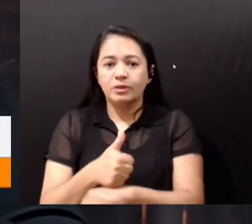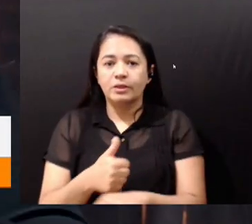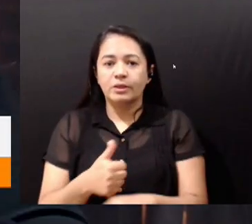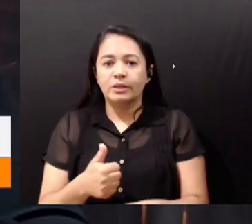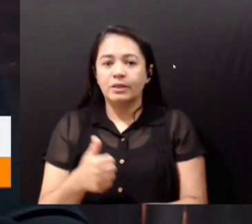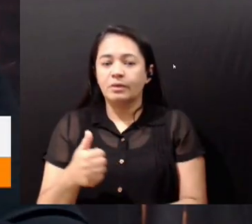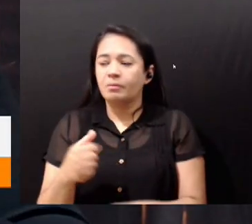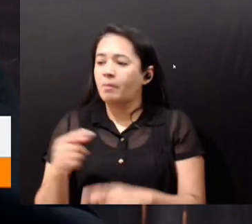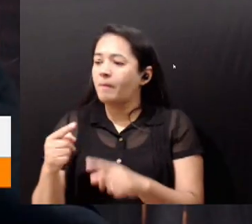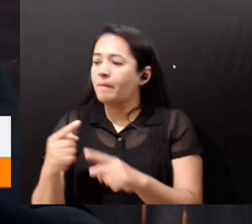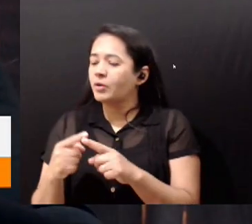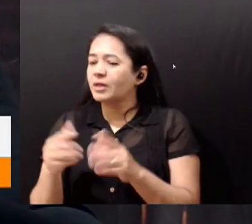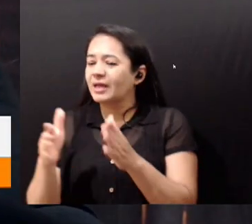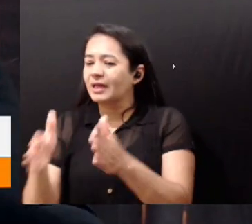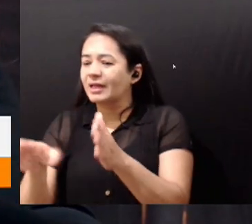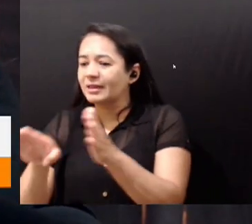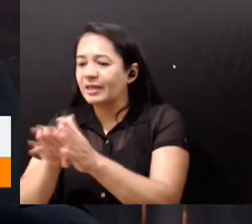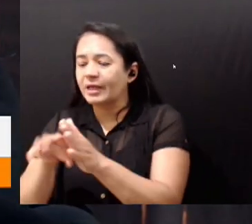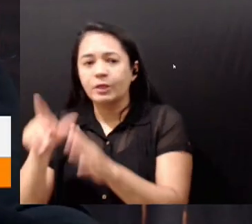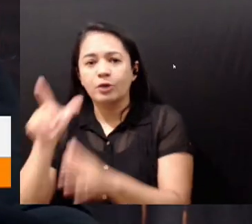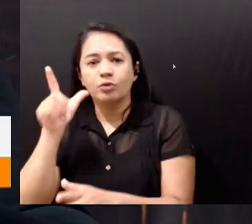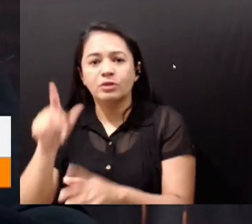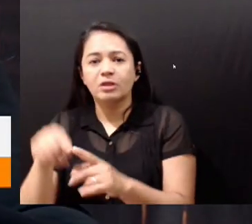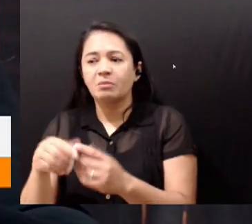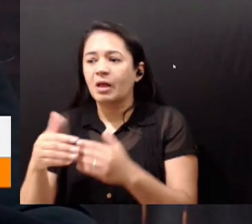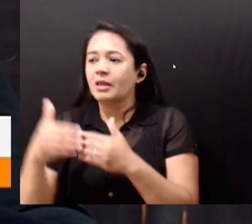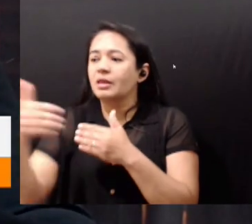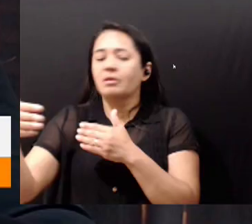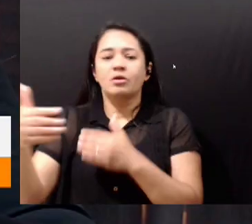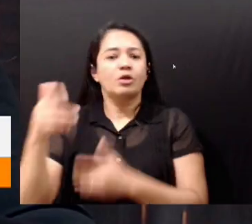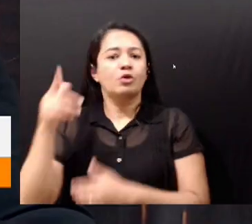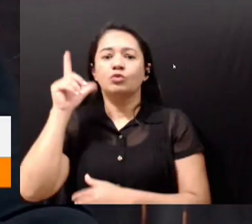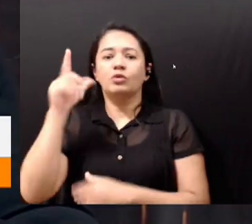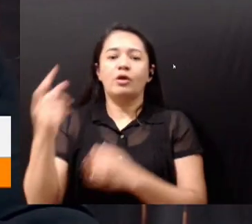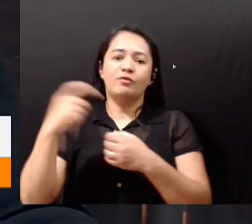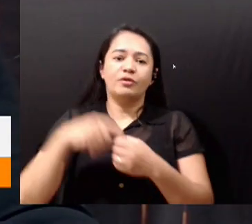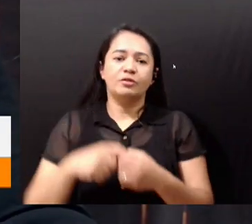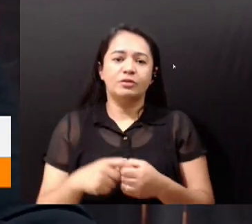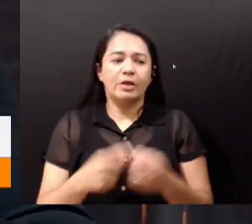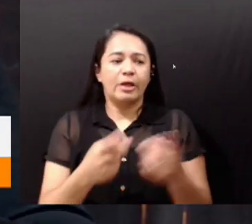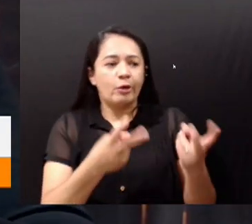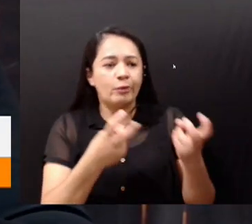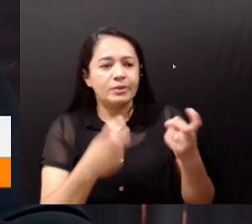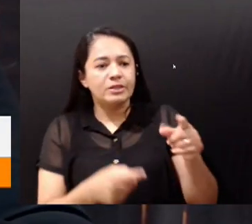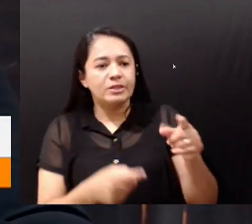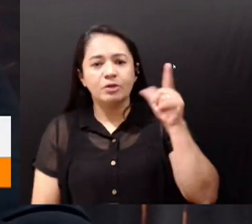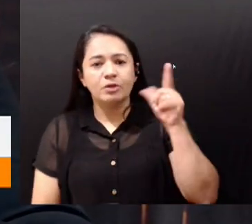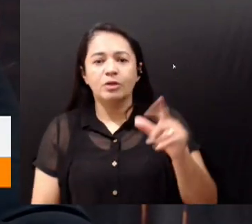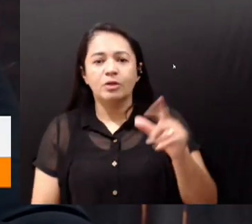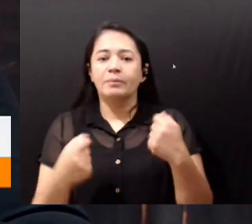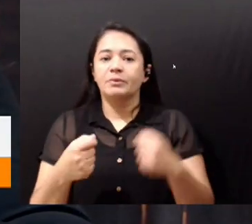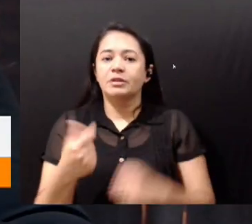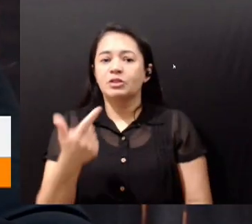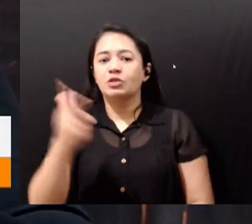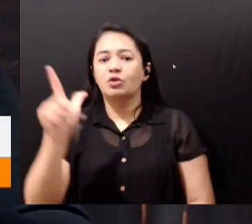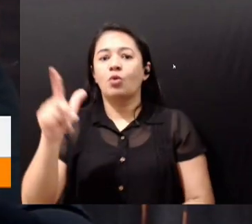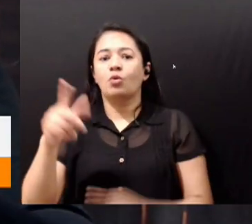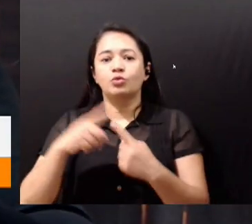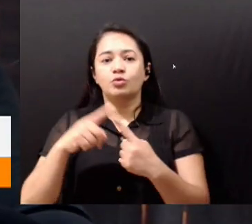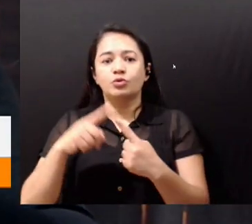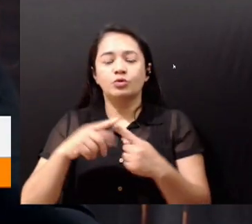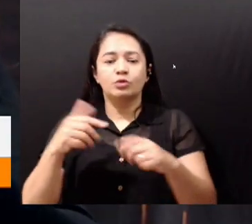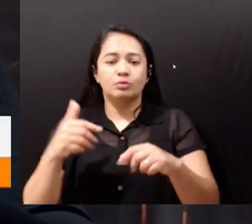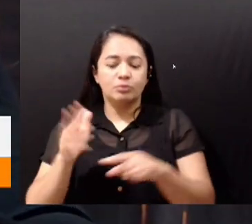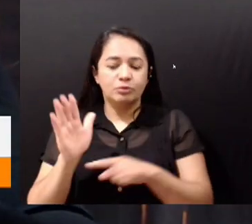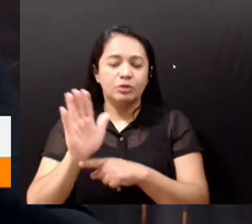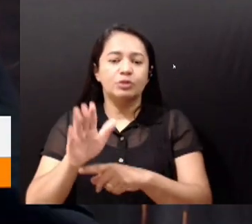aqui eu não consigo? Eu volto, mas eu tô vendo que eu não tô conseguindo aqui, eu preciso procurar outro tipo de ajuda, entende? Sim. Isso